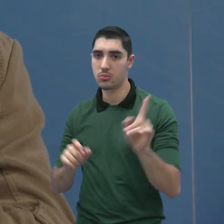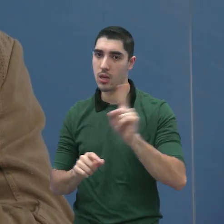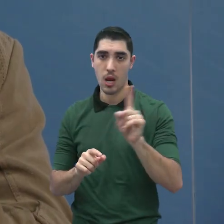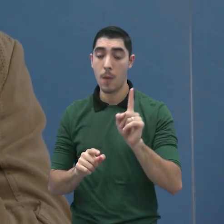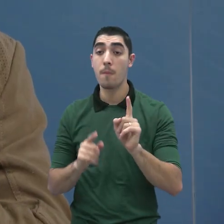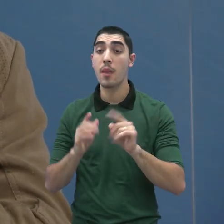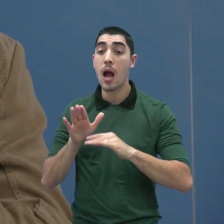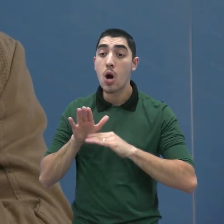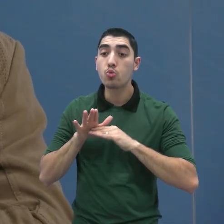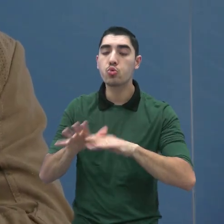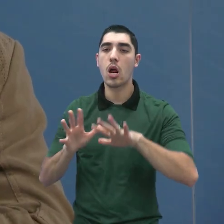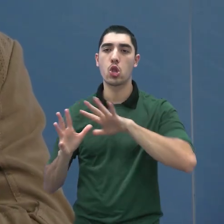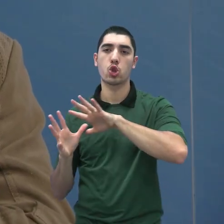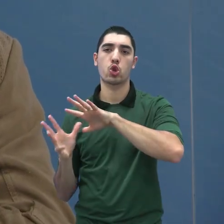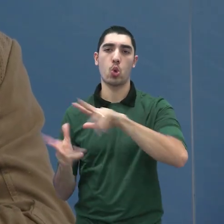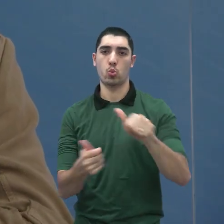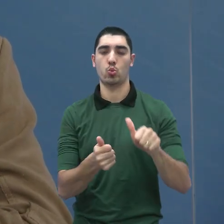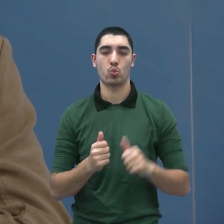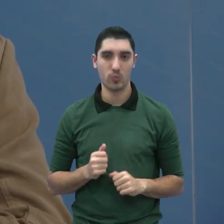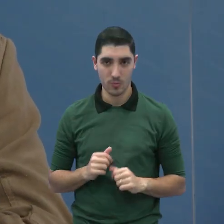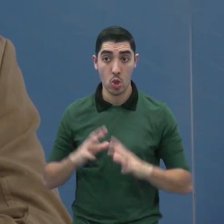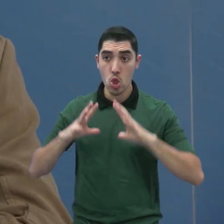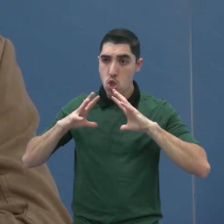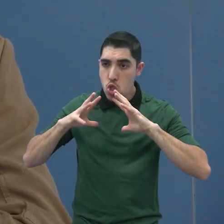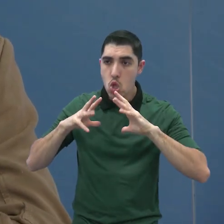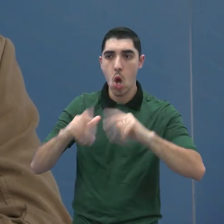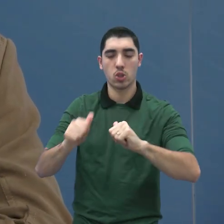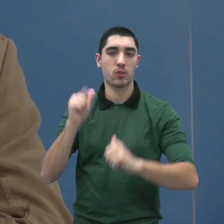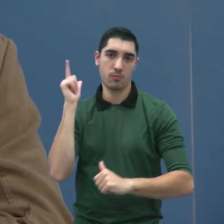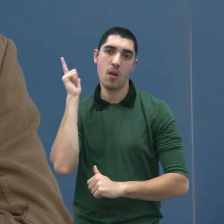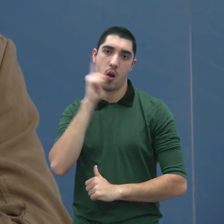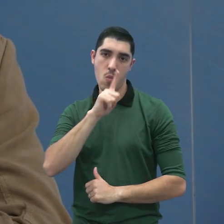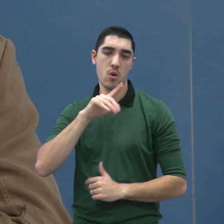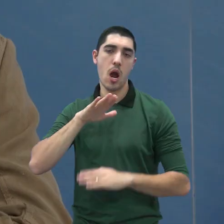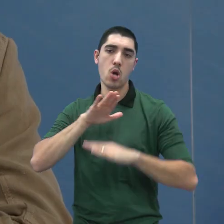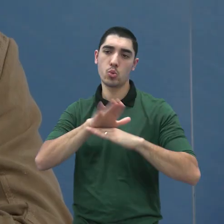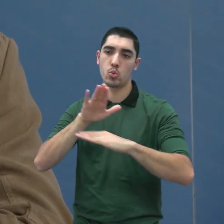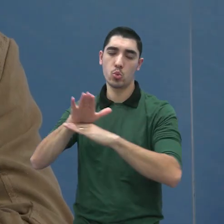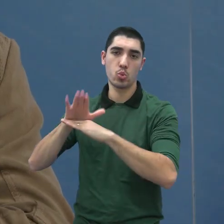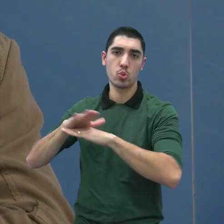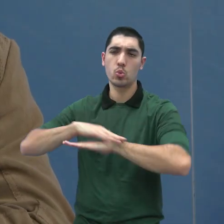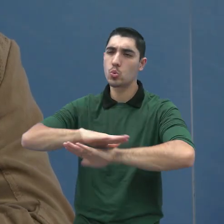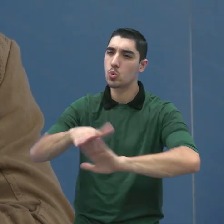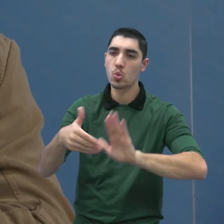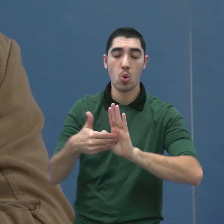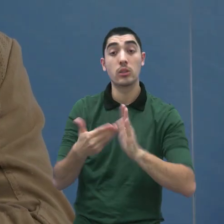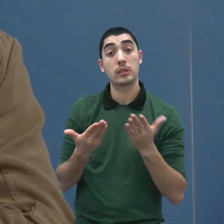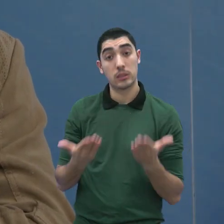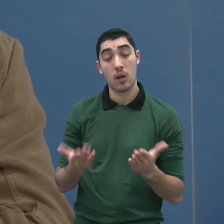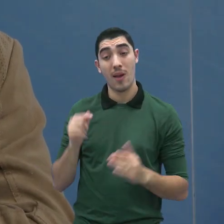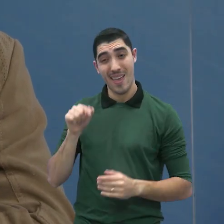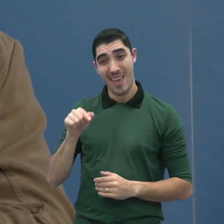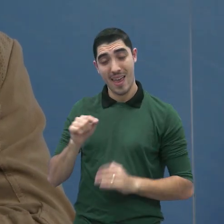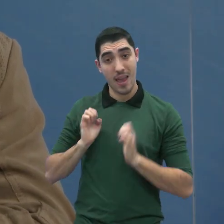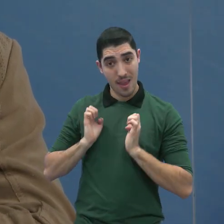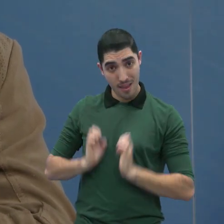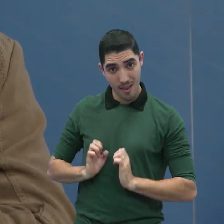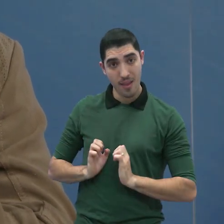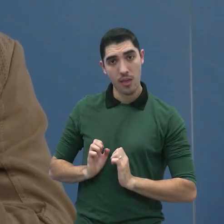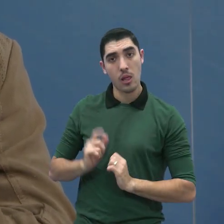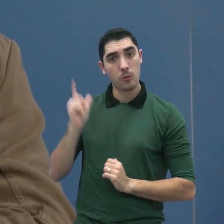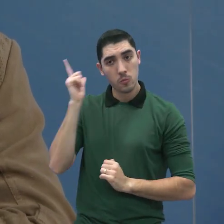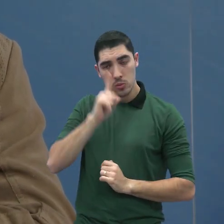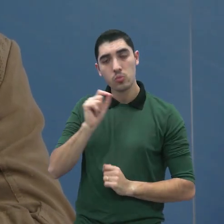comum. Então a ética nesse sentido kantiana, nesse ponto de vista, nesse viés dele, acredito que pode nos